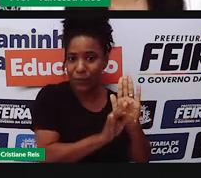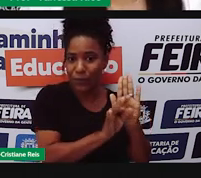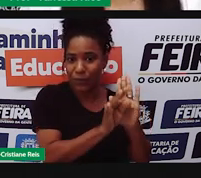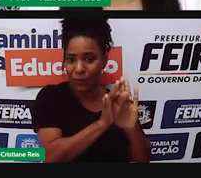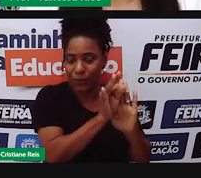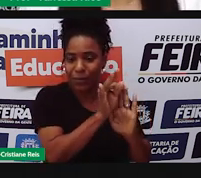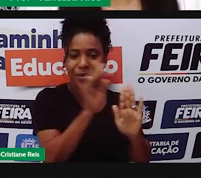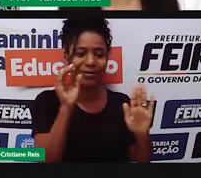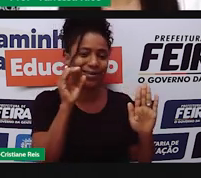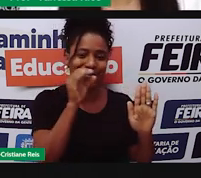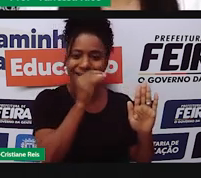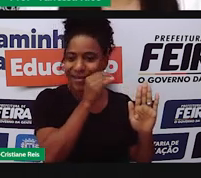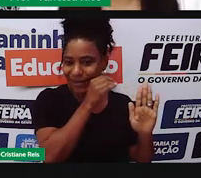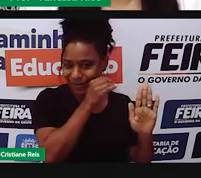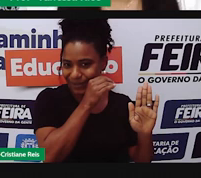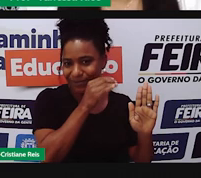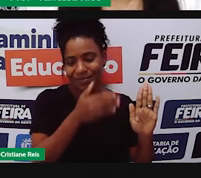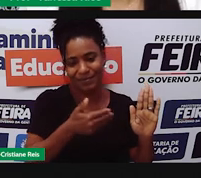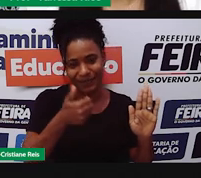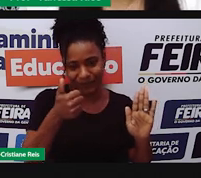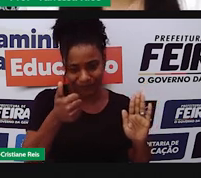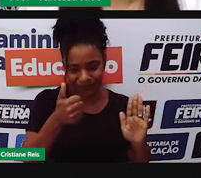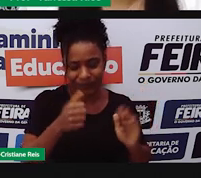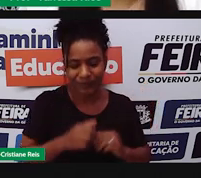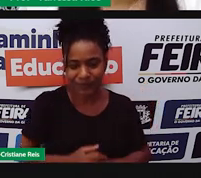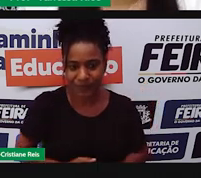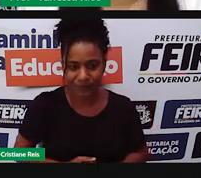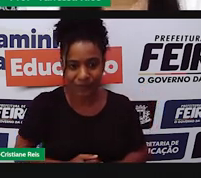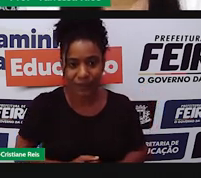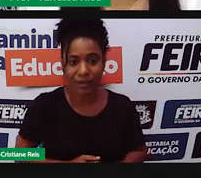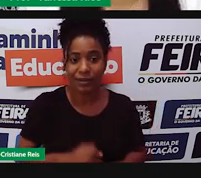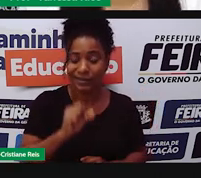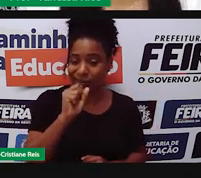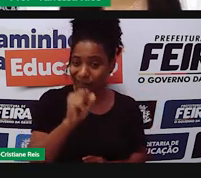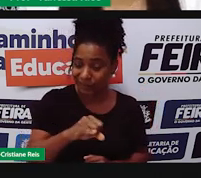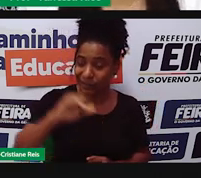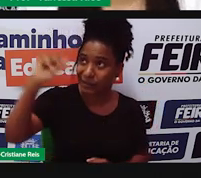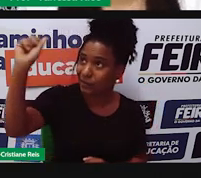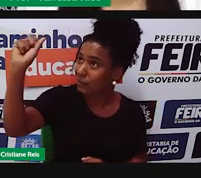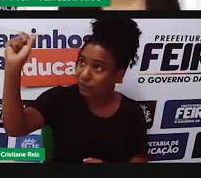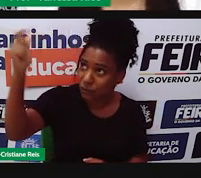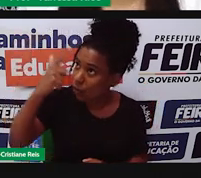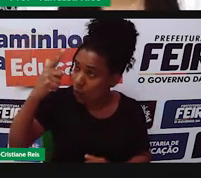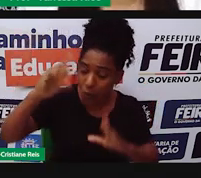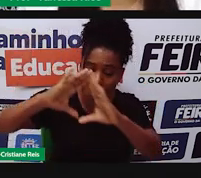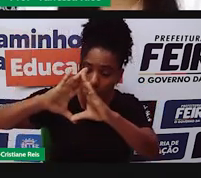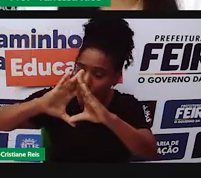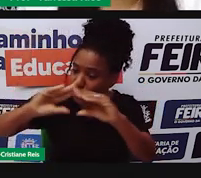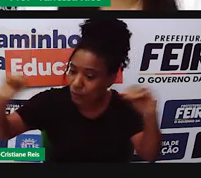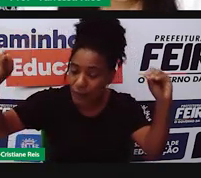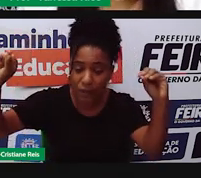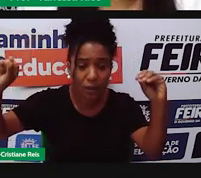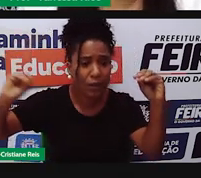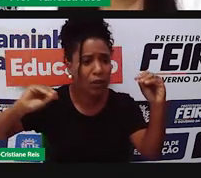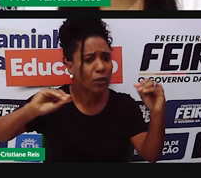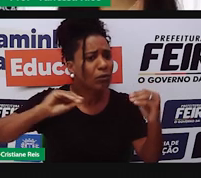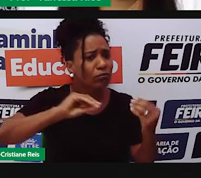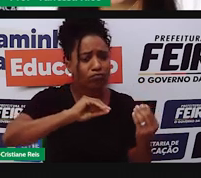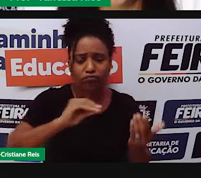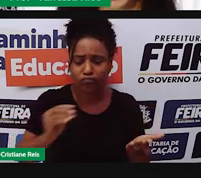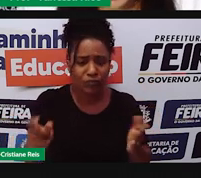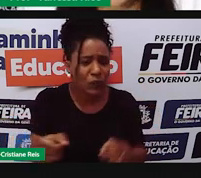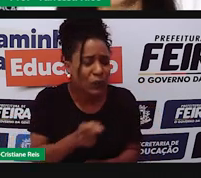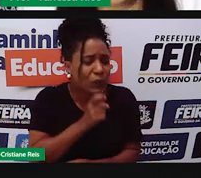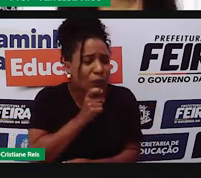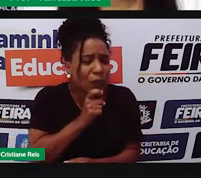são temperaturas mais quentes. Sem o sol, tudo ficaria gelado. Com o passar